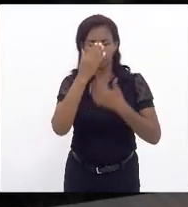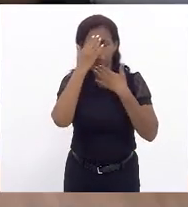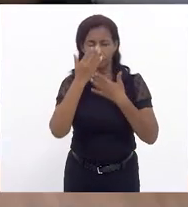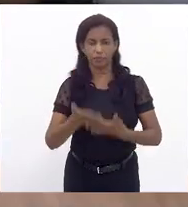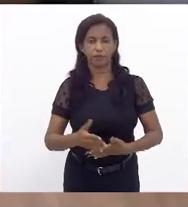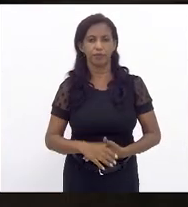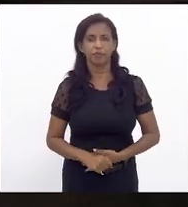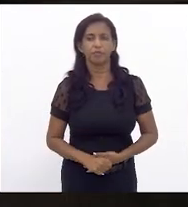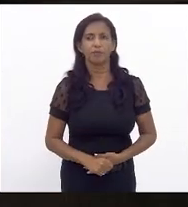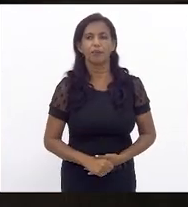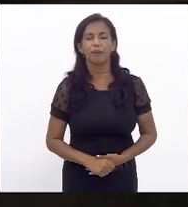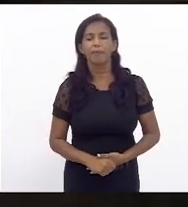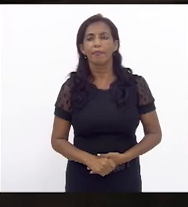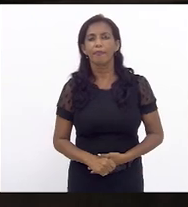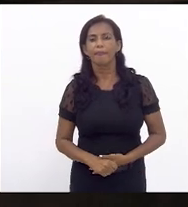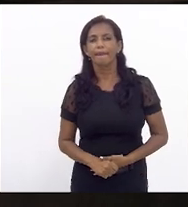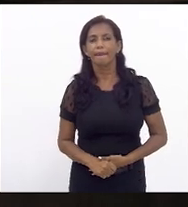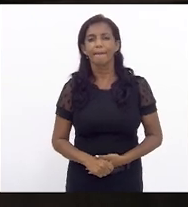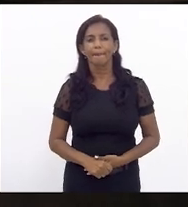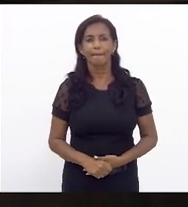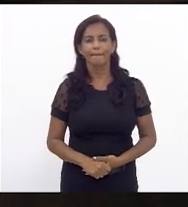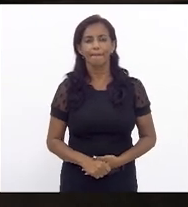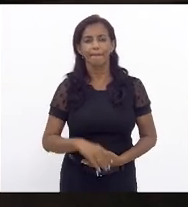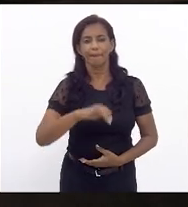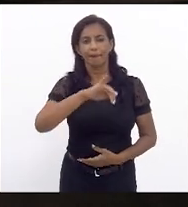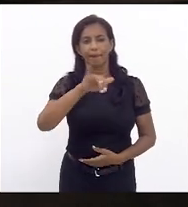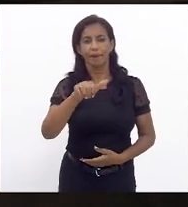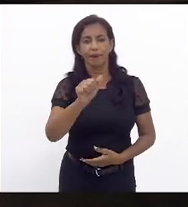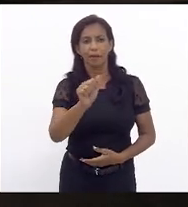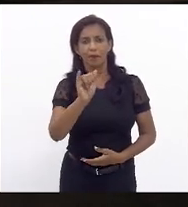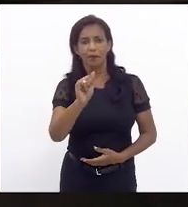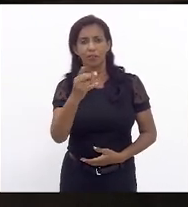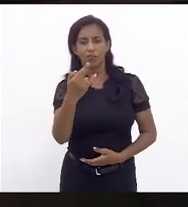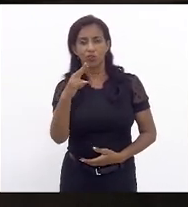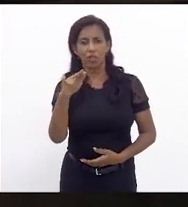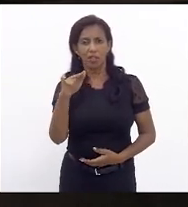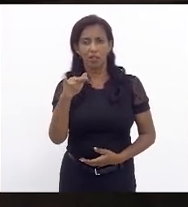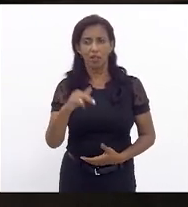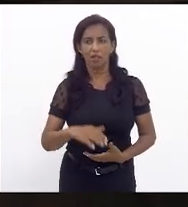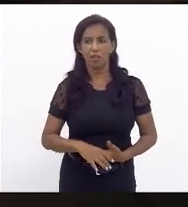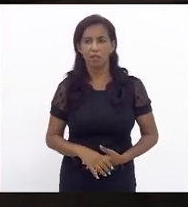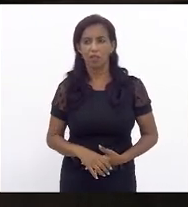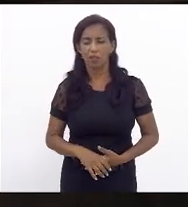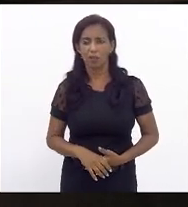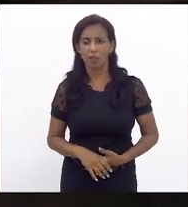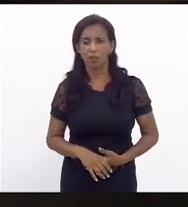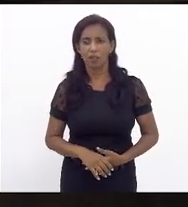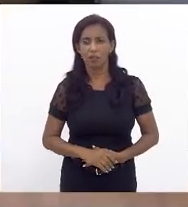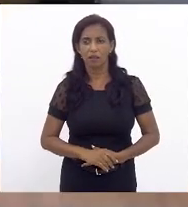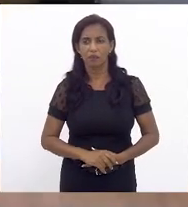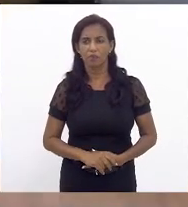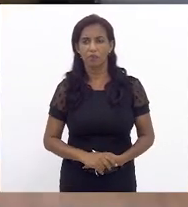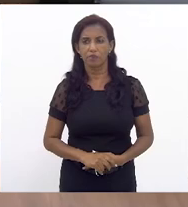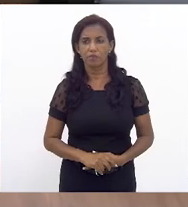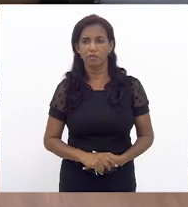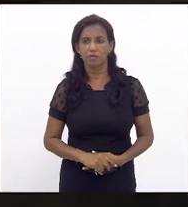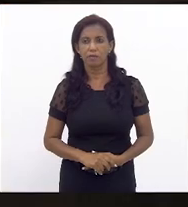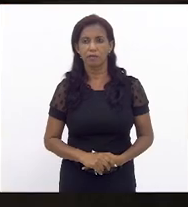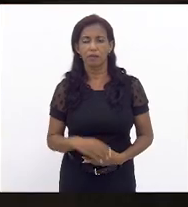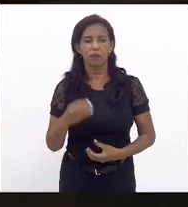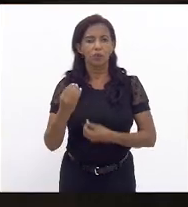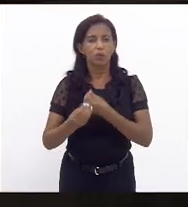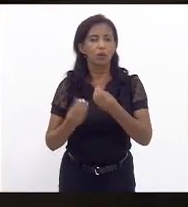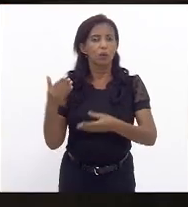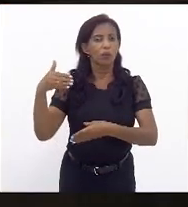presidente. Deputado Jorge Felipe Neto vota sim. Deputado Jair Bittencourt está aqui no telefone, teve dificuldade no... Como voto, deputado